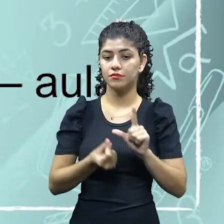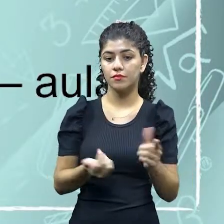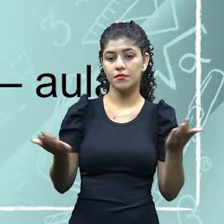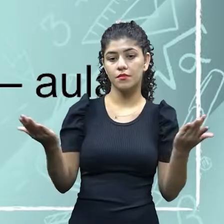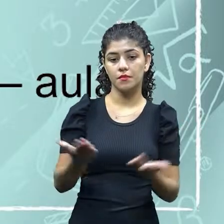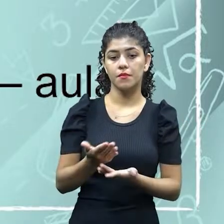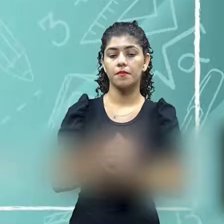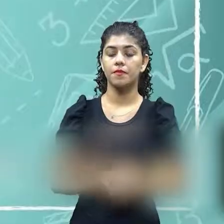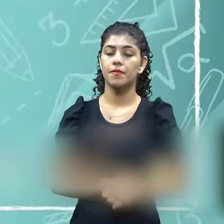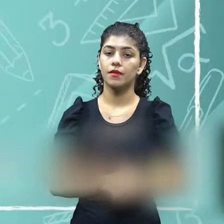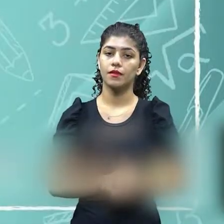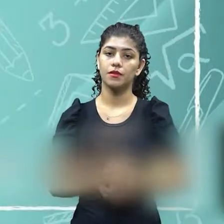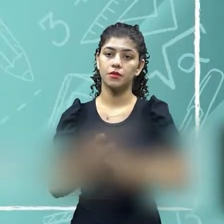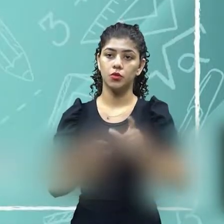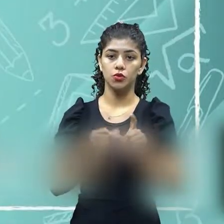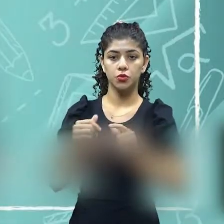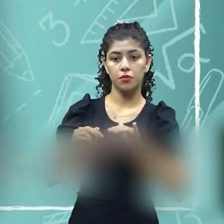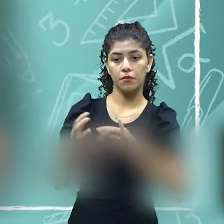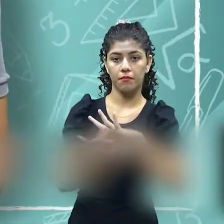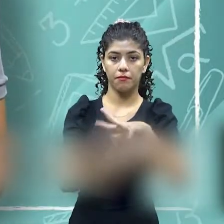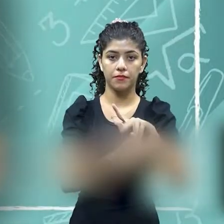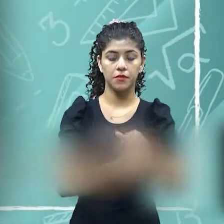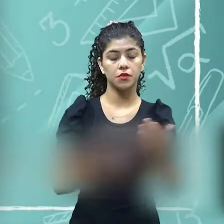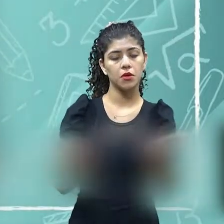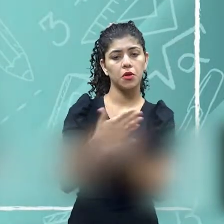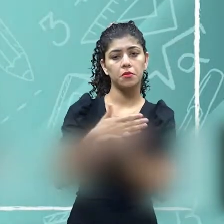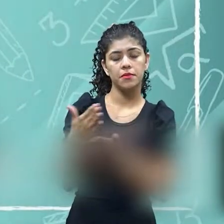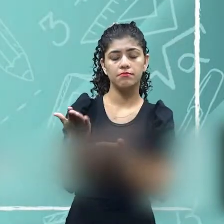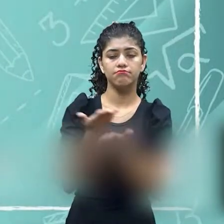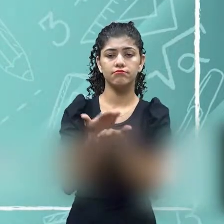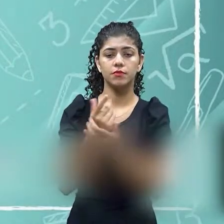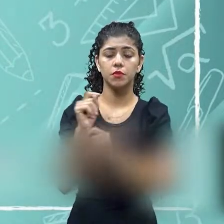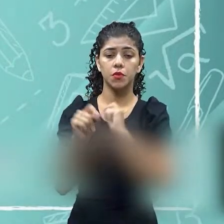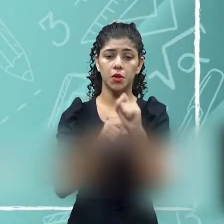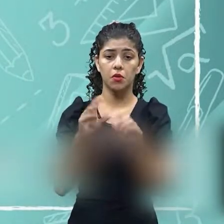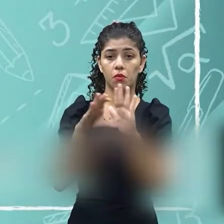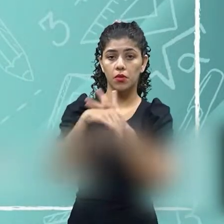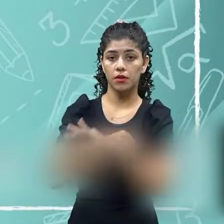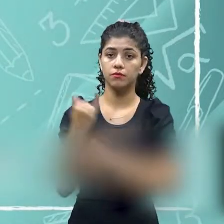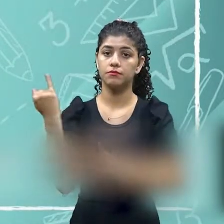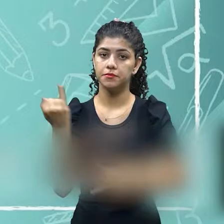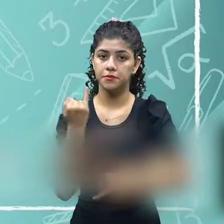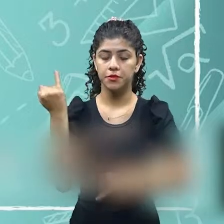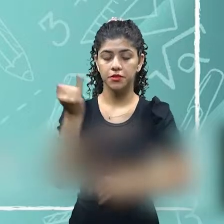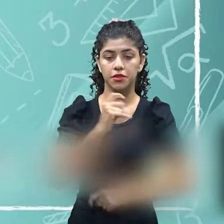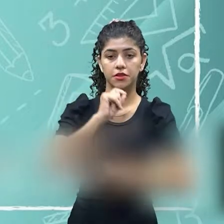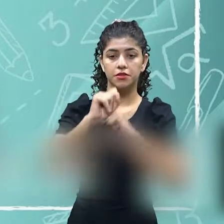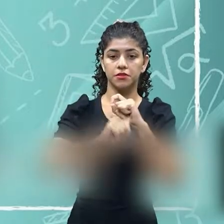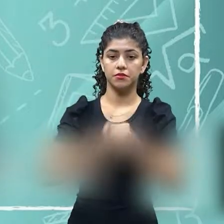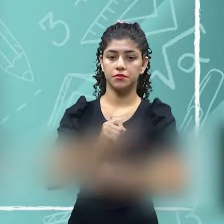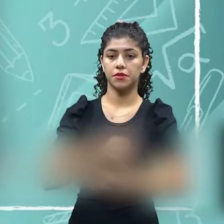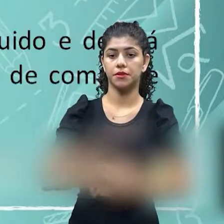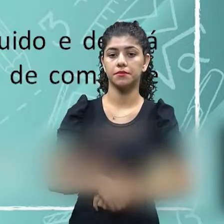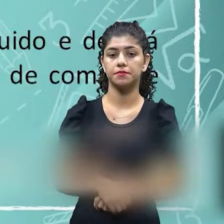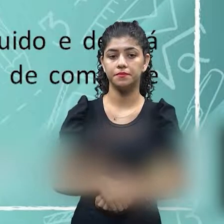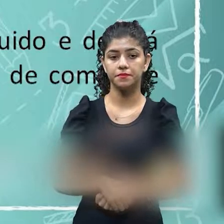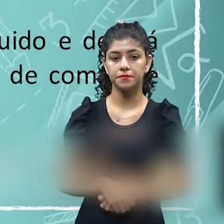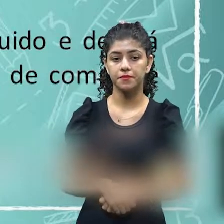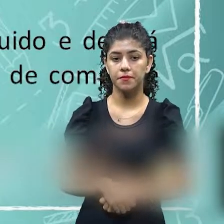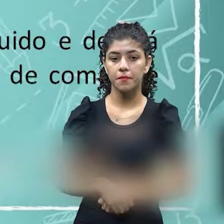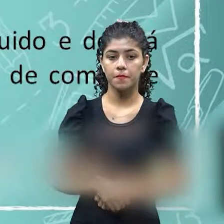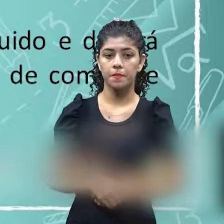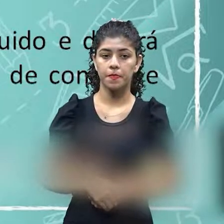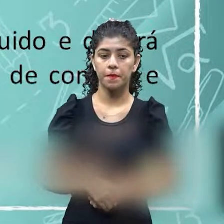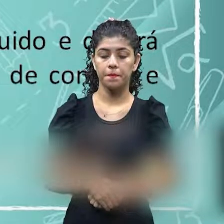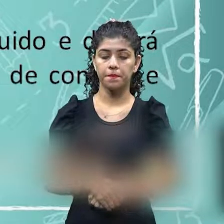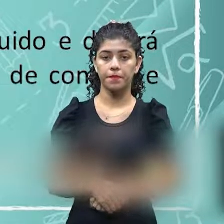Aduaneira. Então, para iniciar nossa aula, vamos ver aqui conceitos importantes referentes à logística internacional. Então, condição